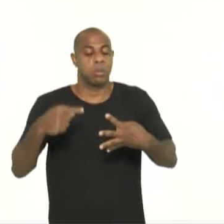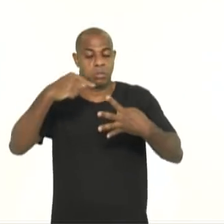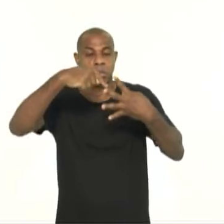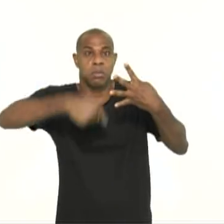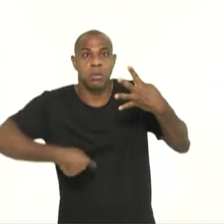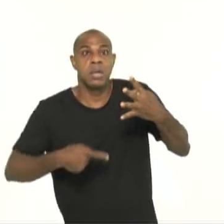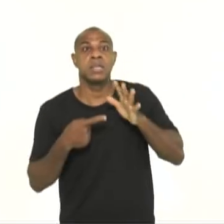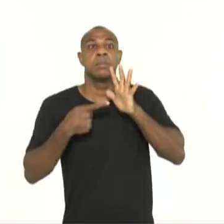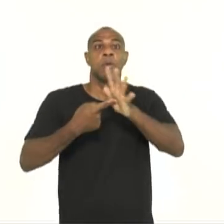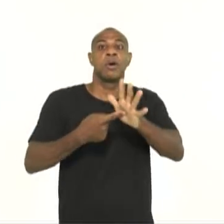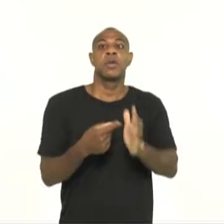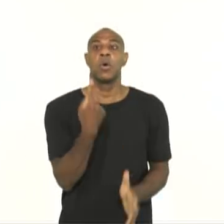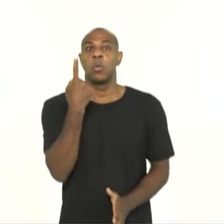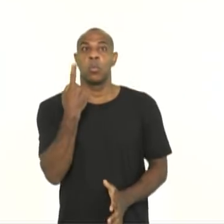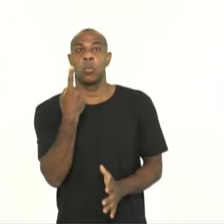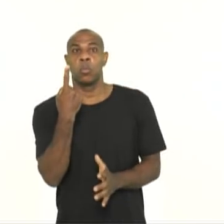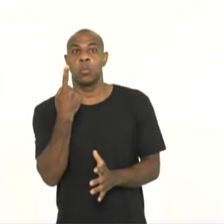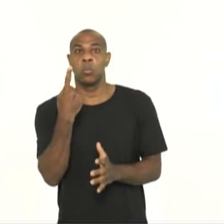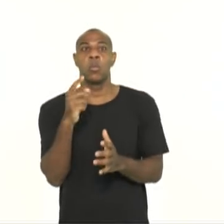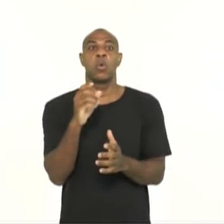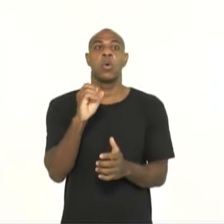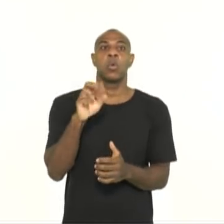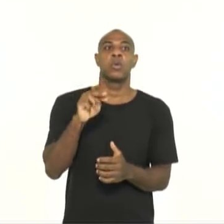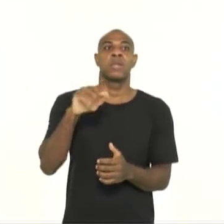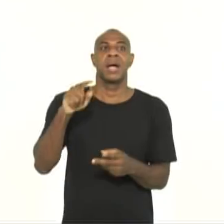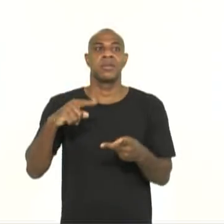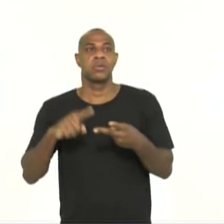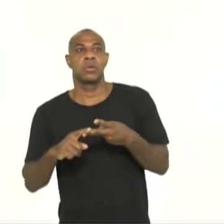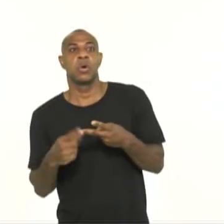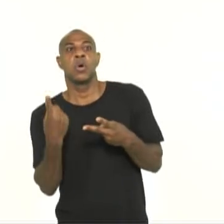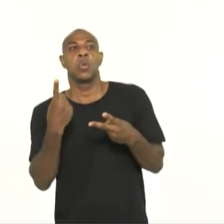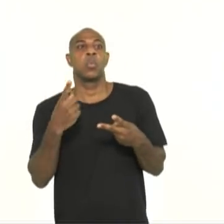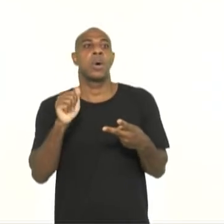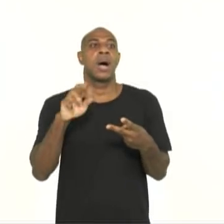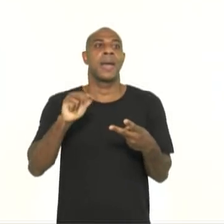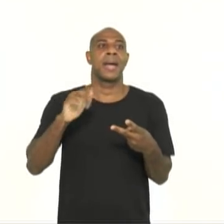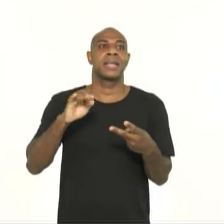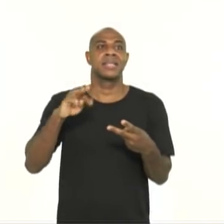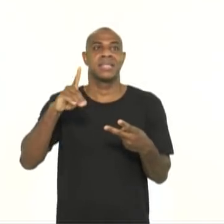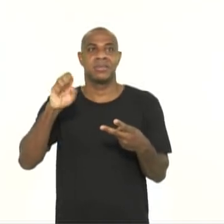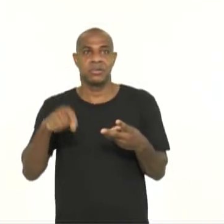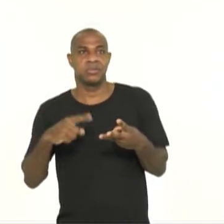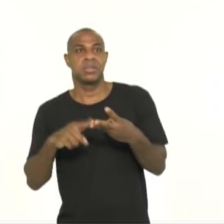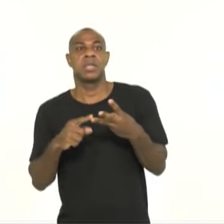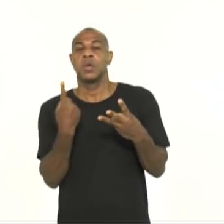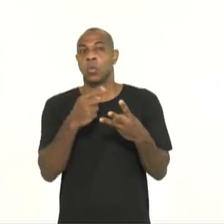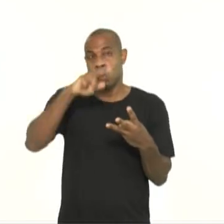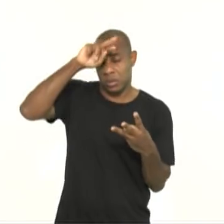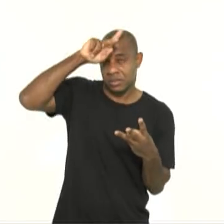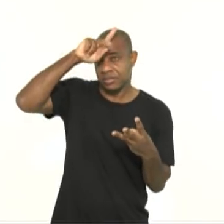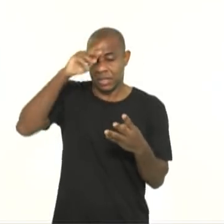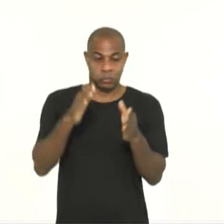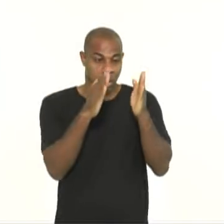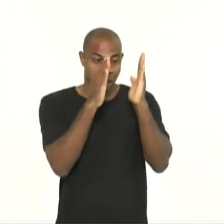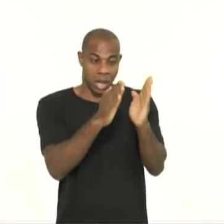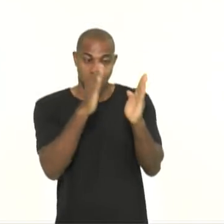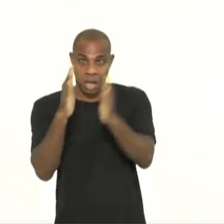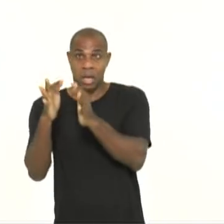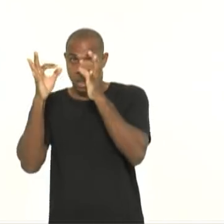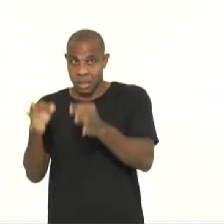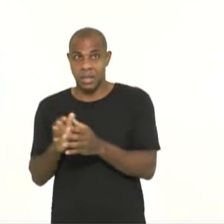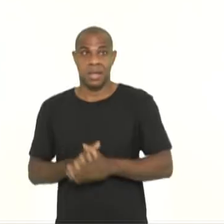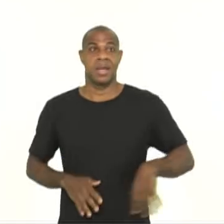indica um crustáceo, um aracnídeo e um inseto, nessa ordem. Então, a gente tem na letra